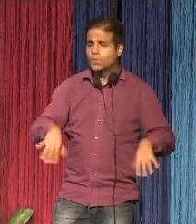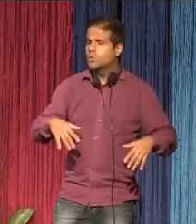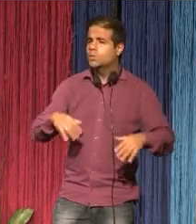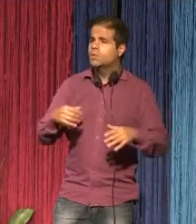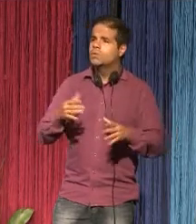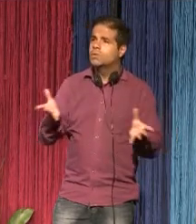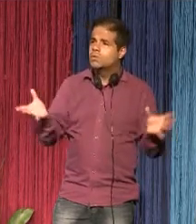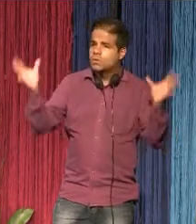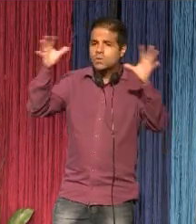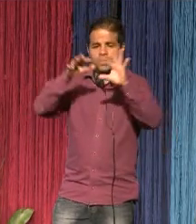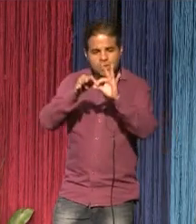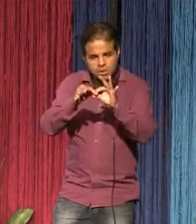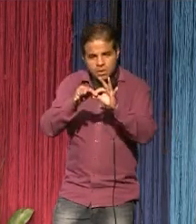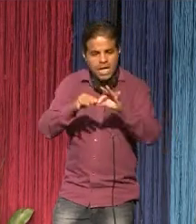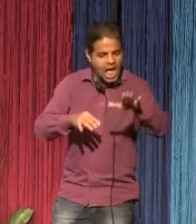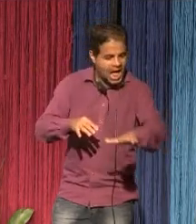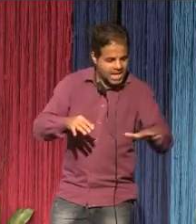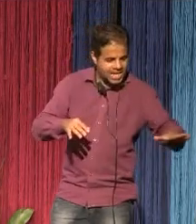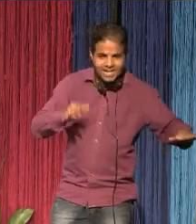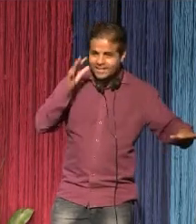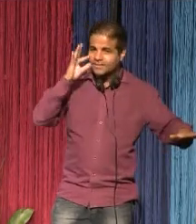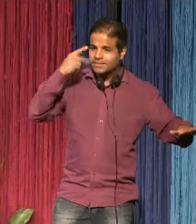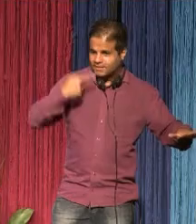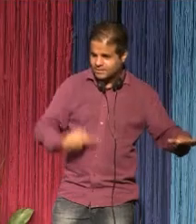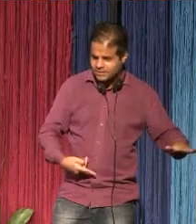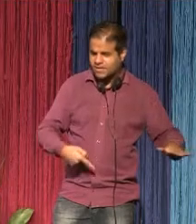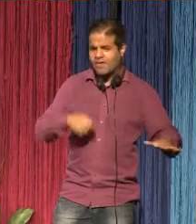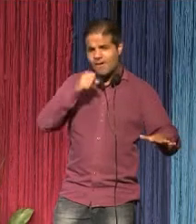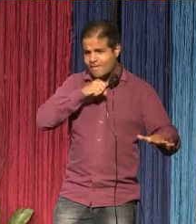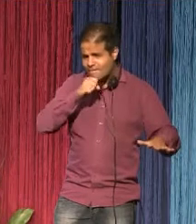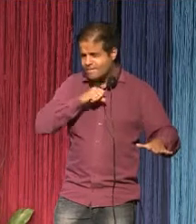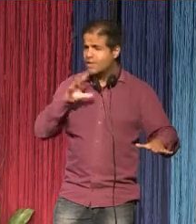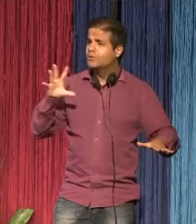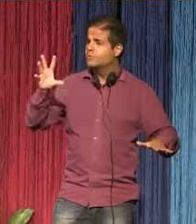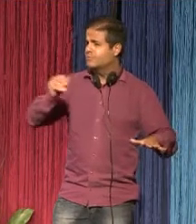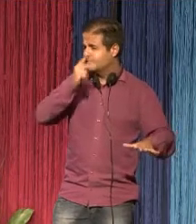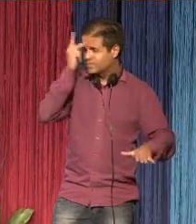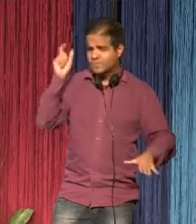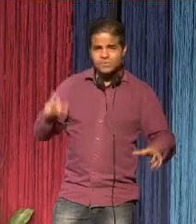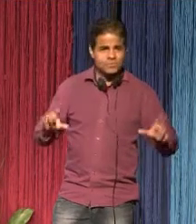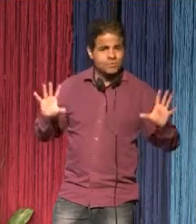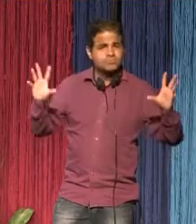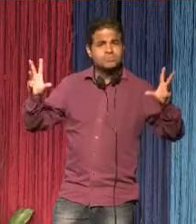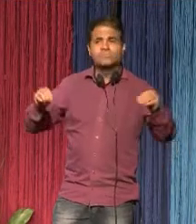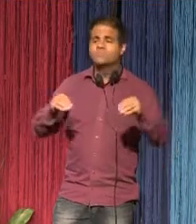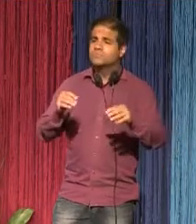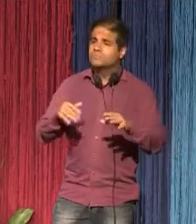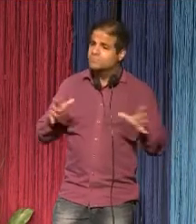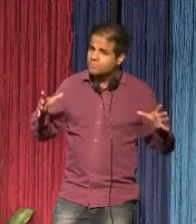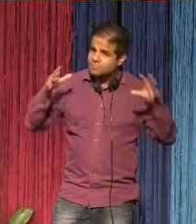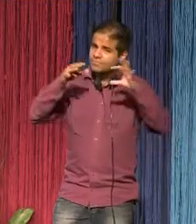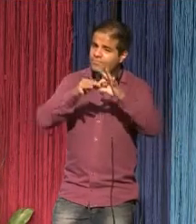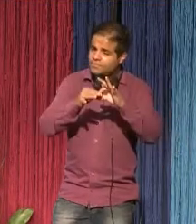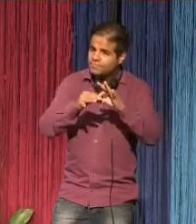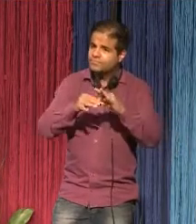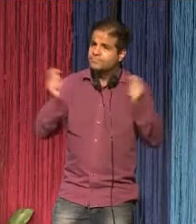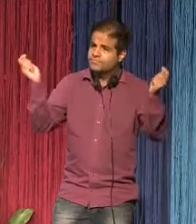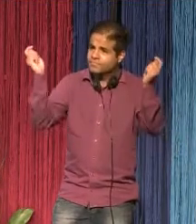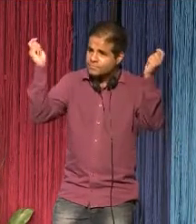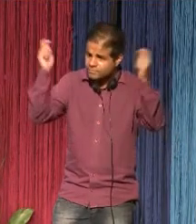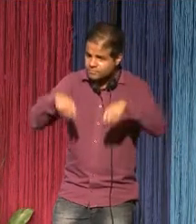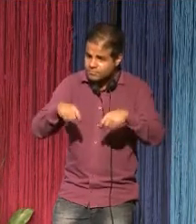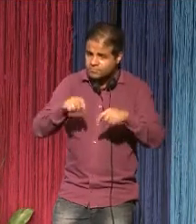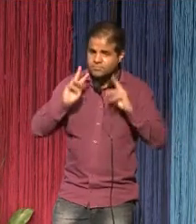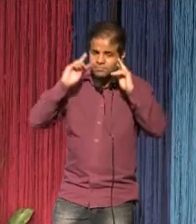de reconciliar a criança, o ser humano, os velhos, os adultos, as pessoas, de um modo geral, reconciliar com a sua condição